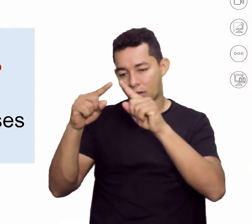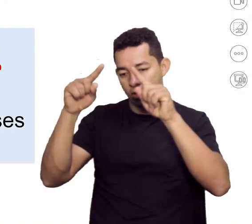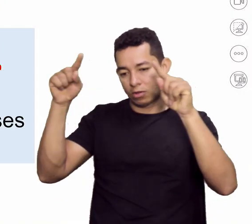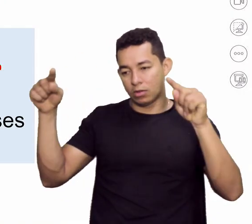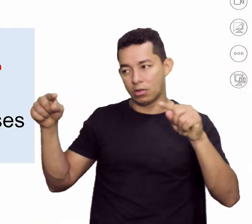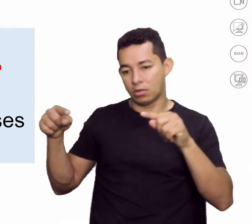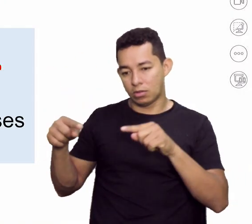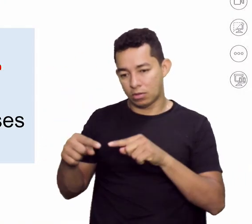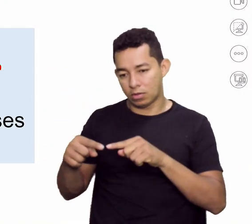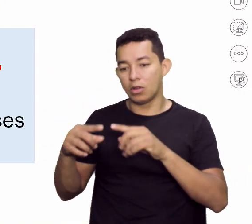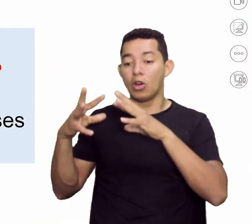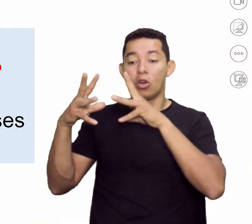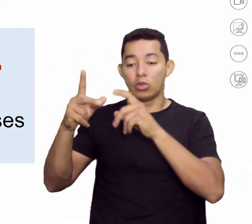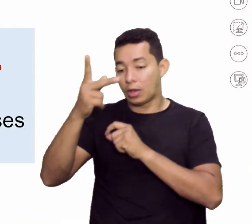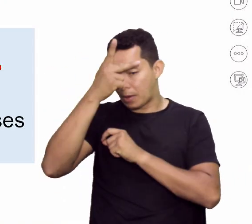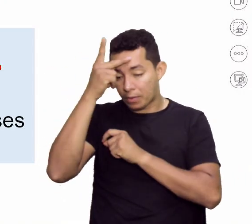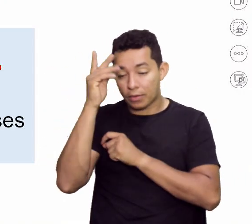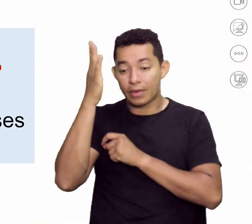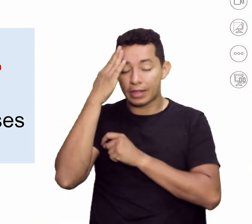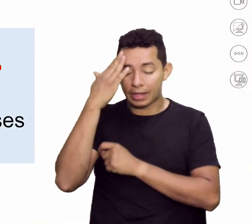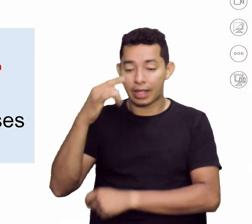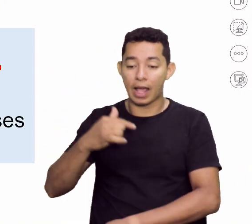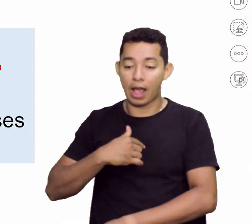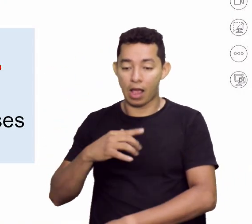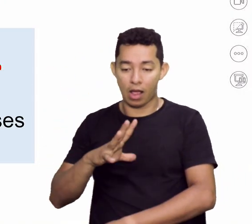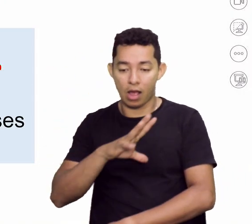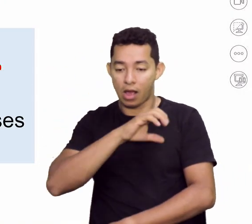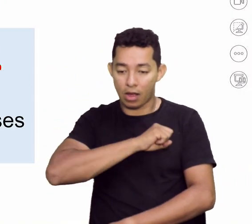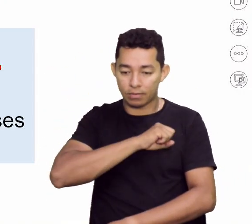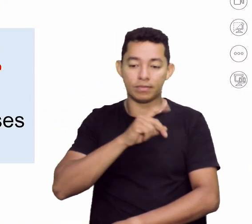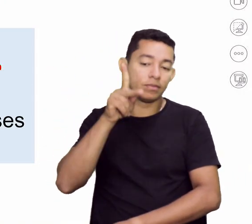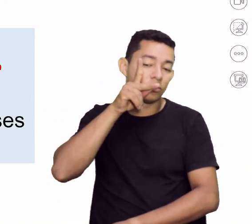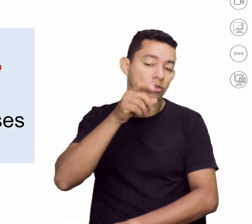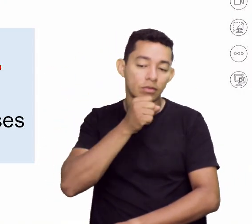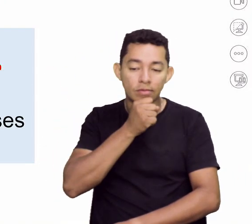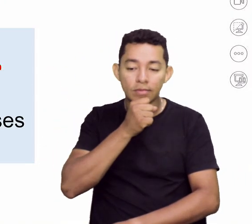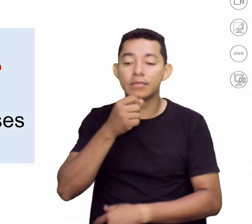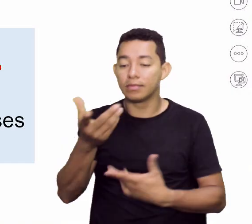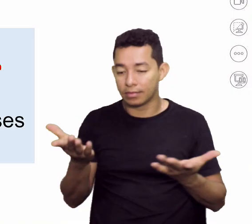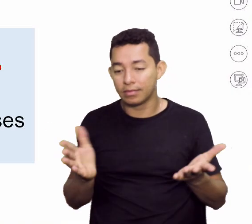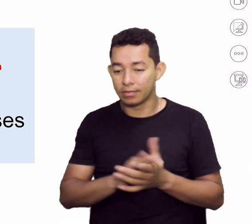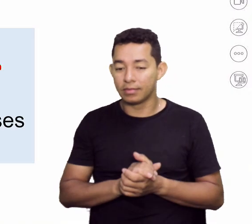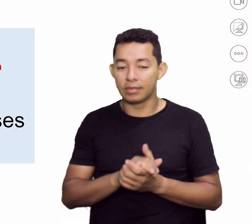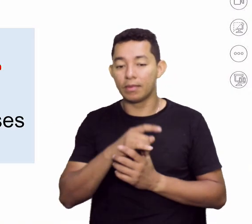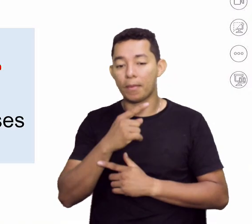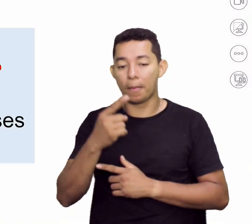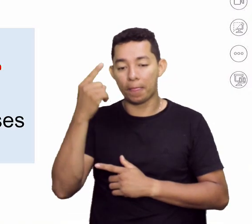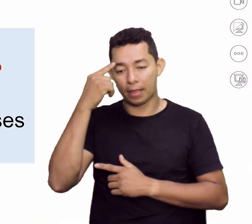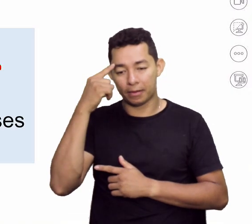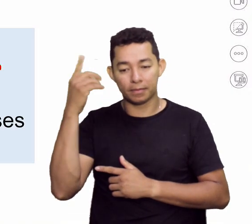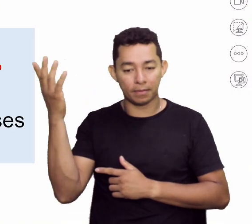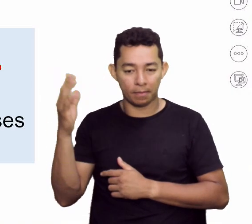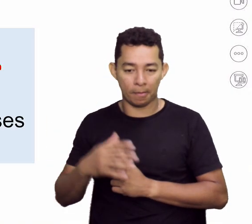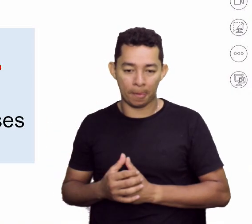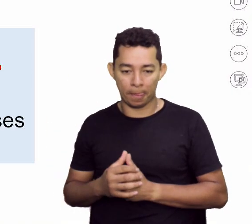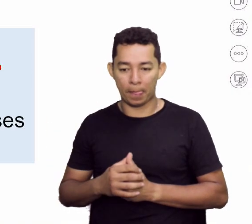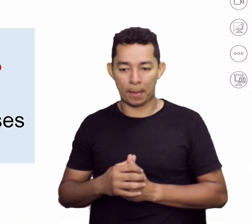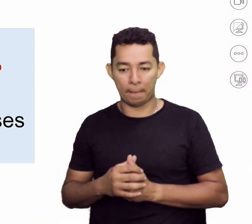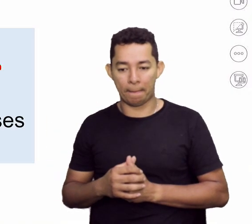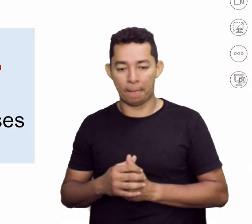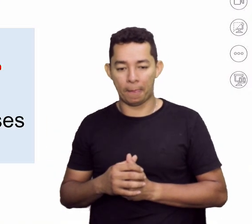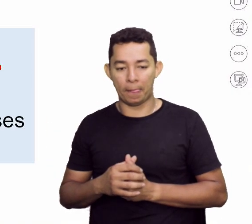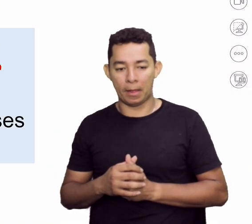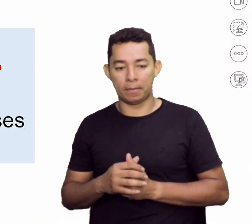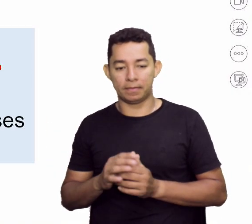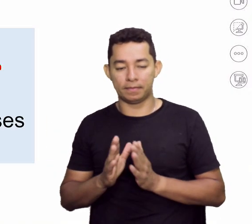eu amo Porto Velho. Então, se liga aí que é baseado nessa ideia, né,